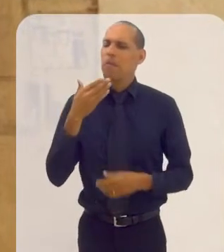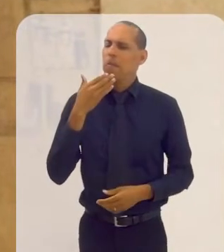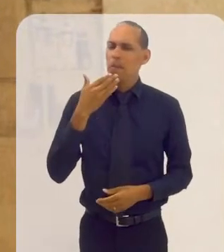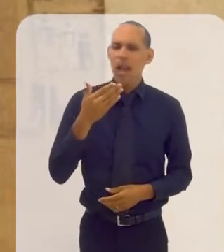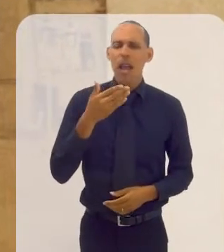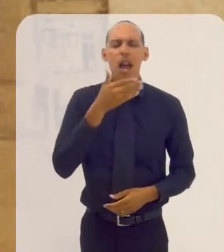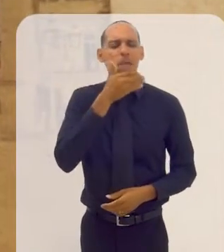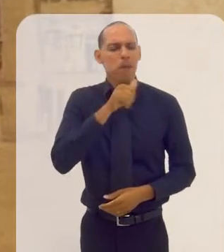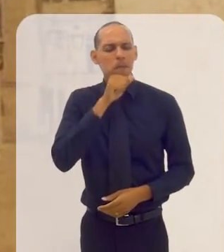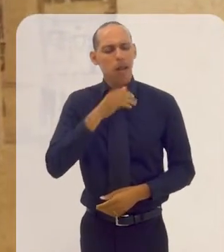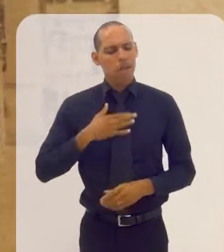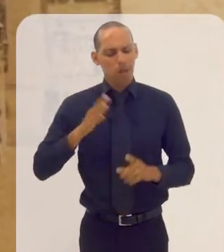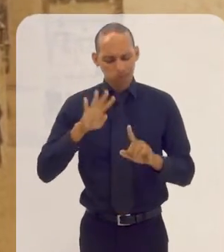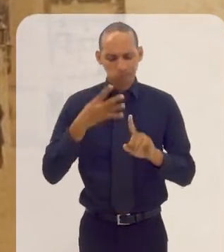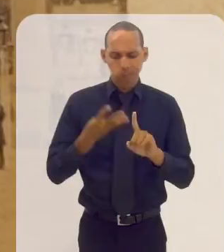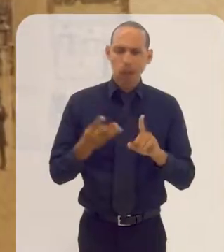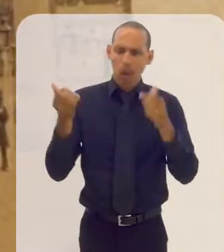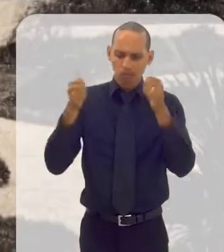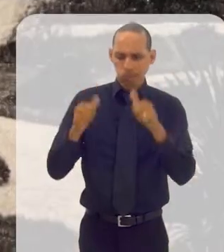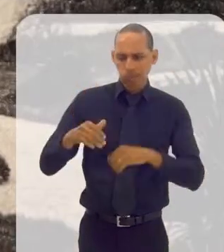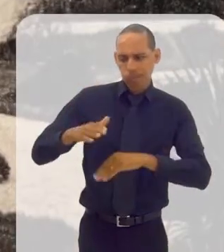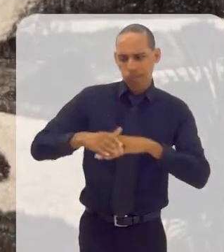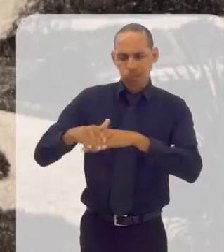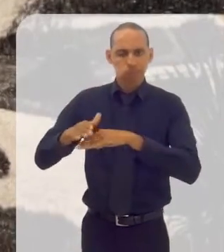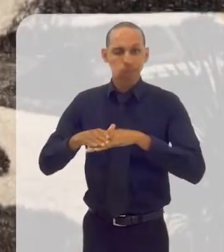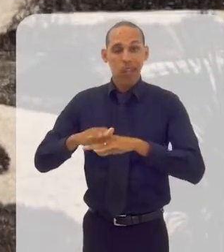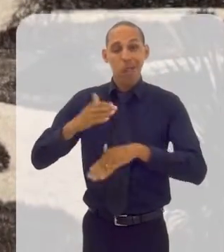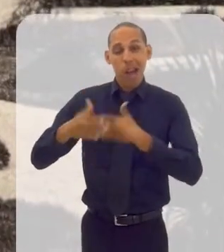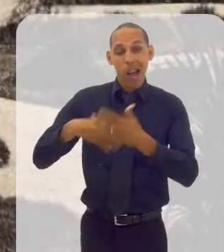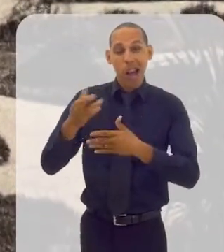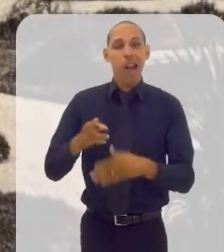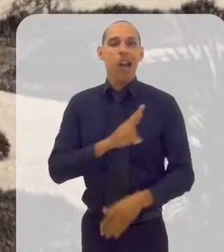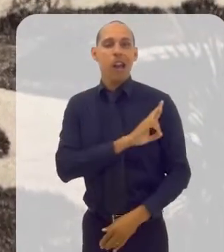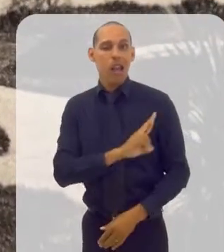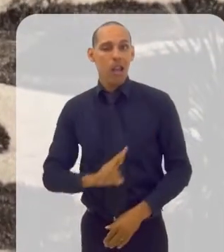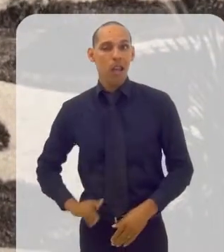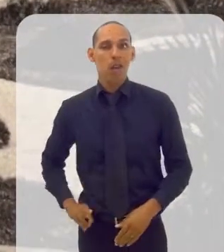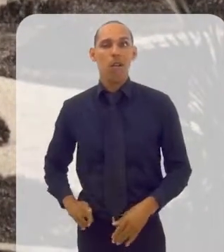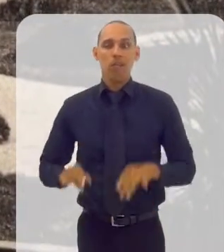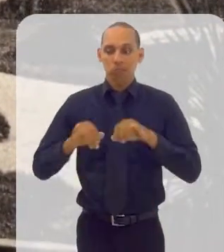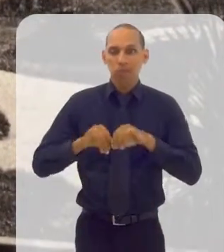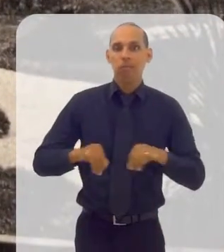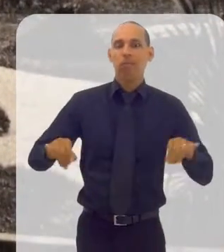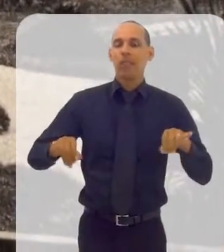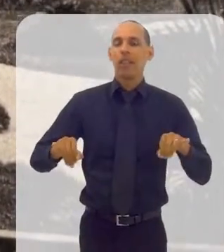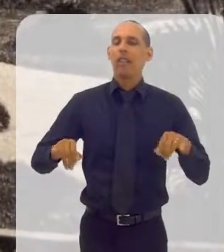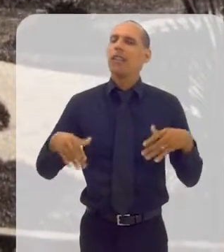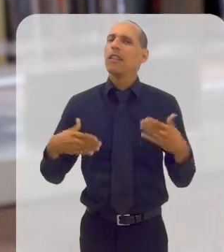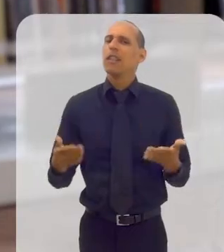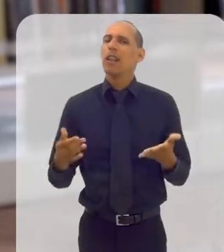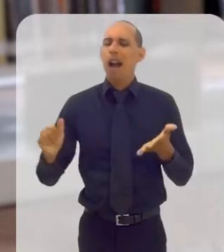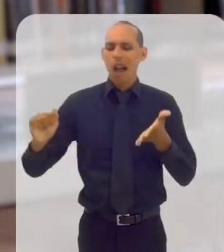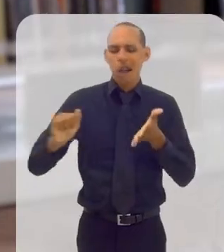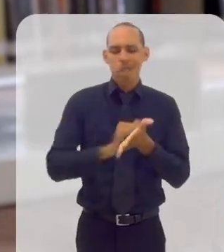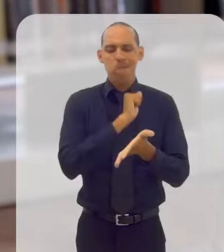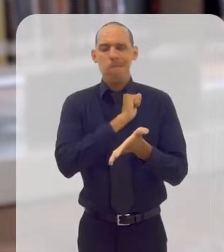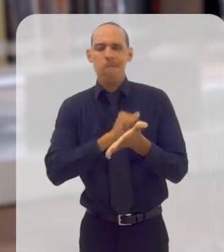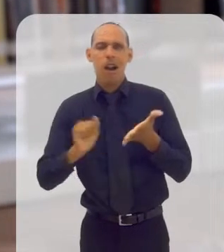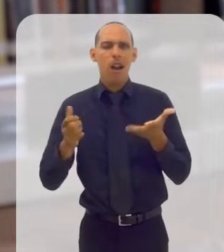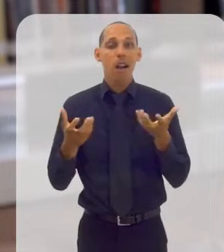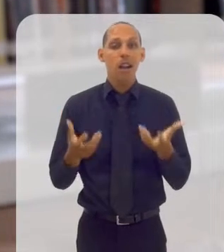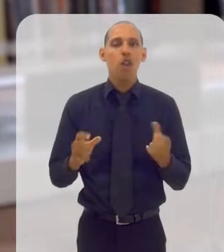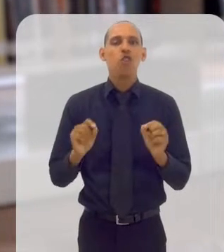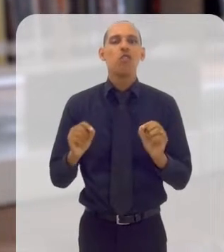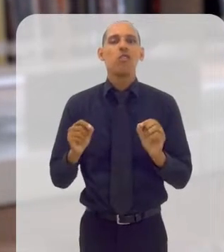uma homenagem a seu pai, mas futuramente, com a proclamação da República, o que se tinha de intenção era apagar